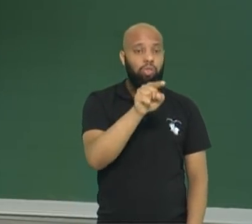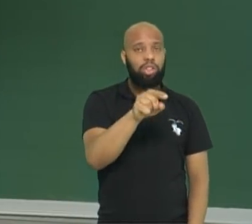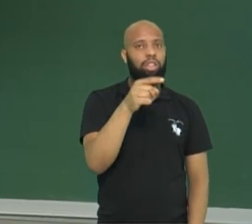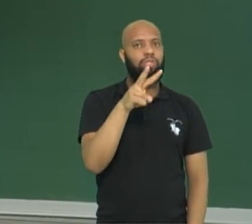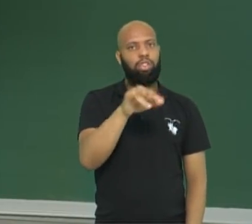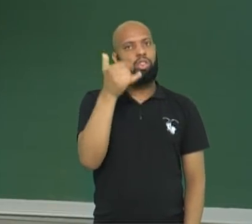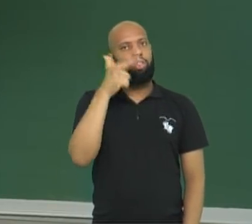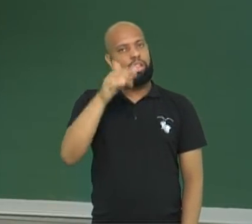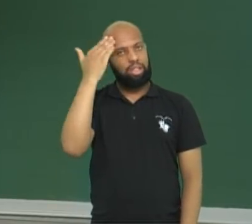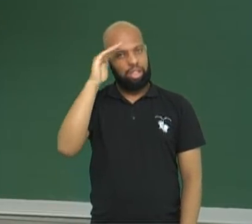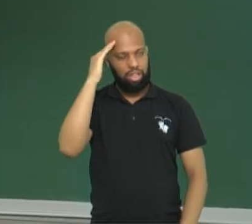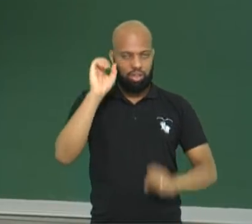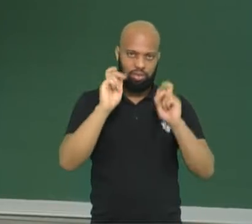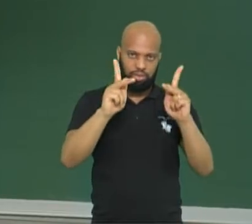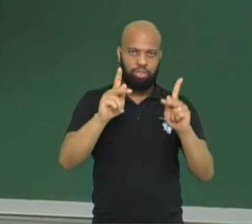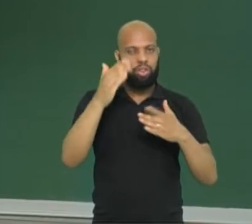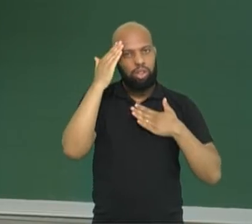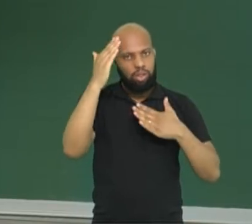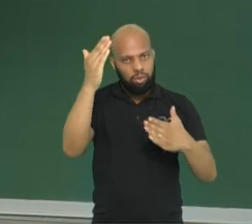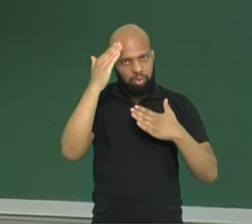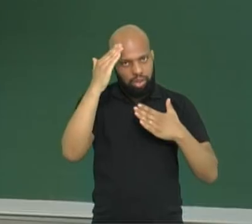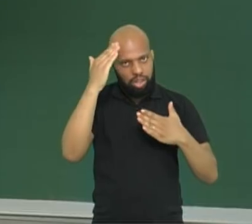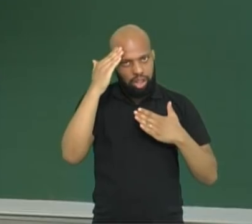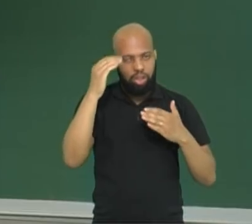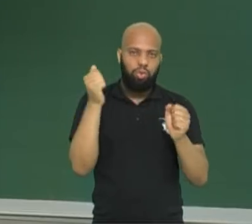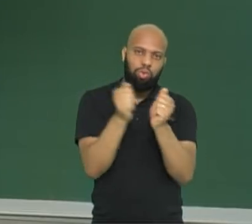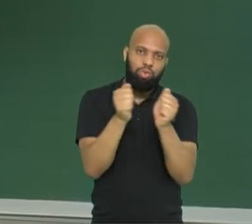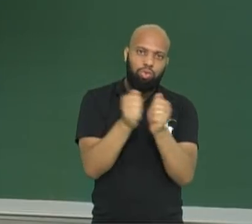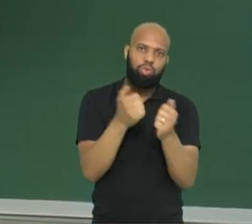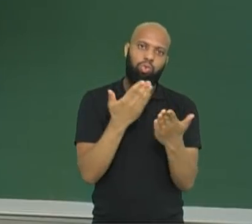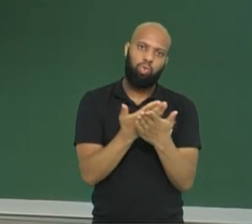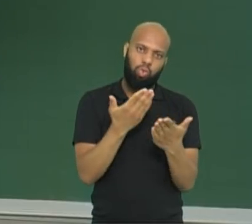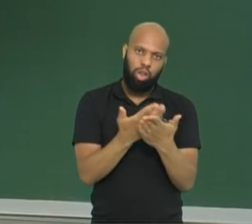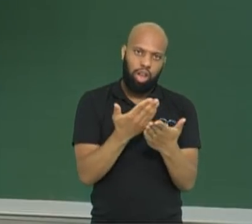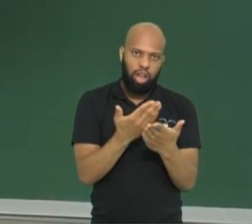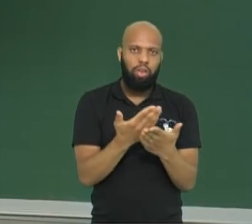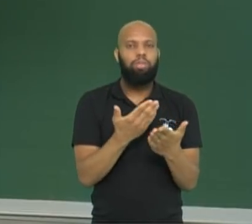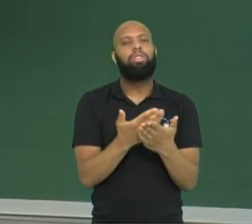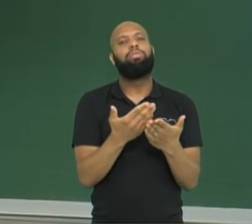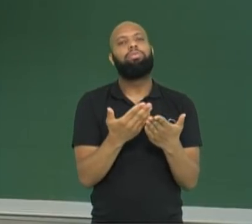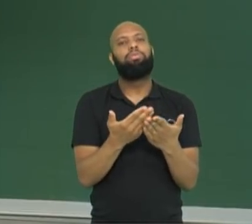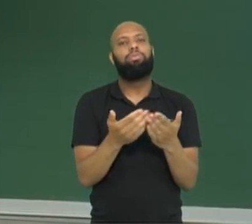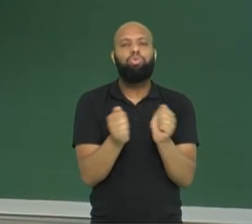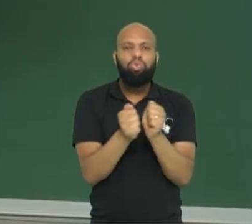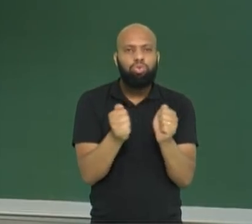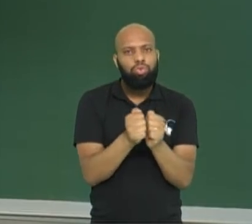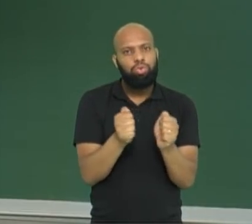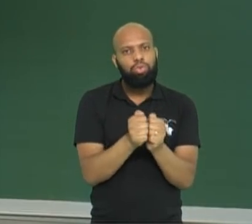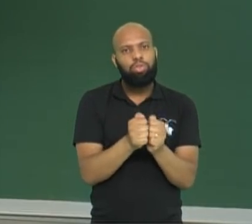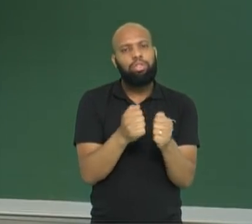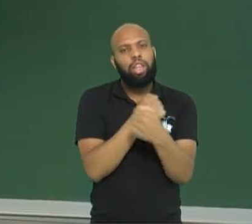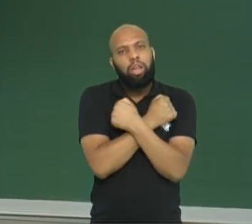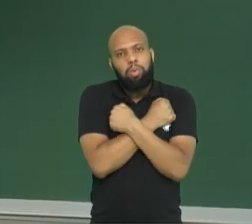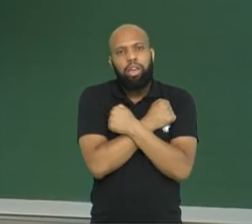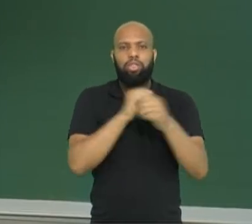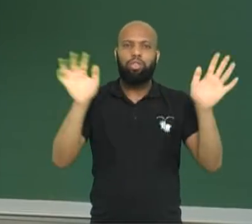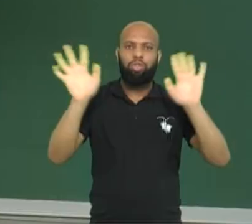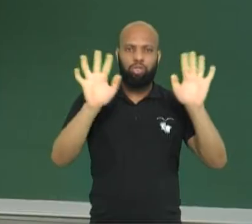consiga, né, identificar, beleza? Então, muito obrigado pela participação de vocês nessa aula, por terem nos acompanhado. Um grande